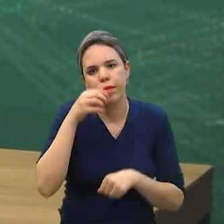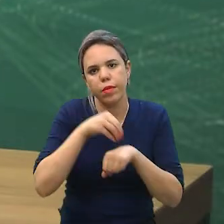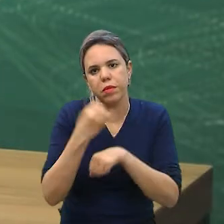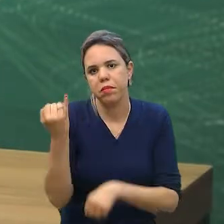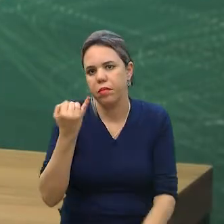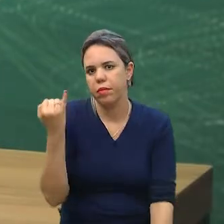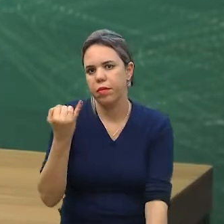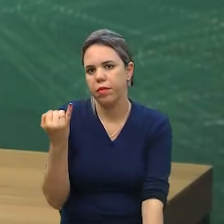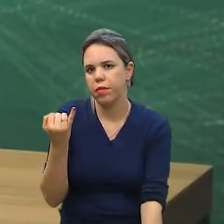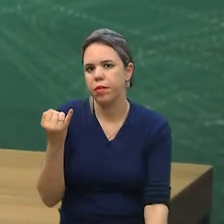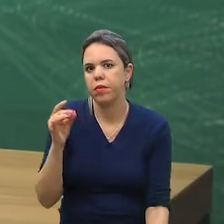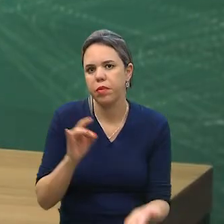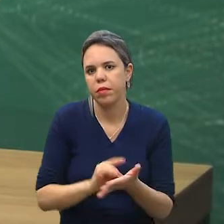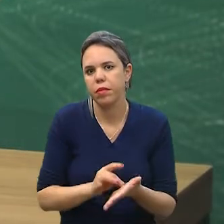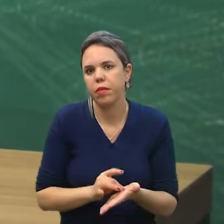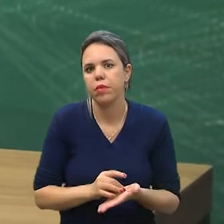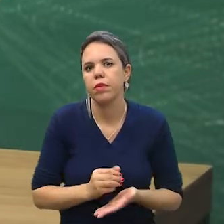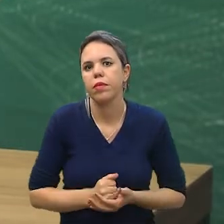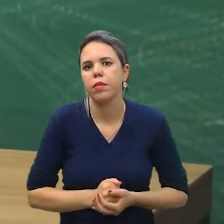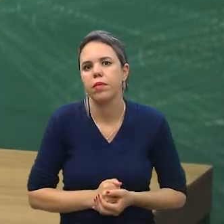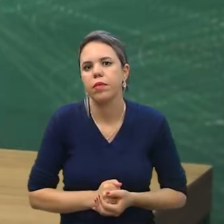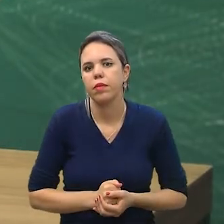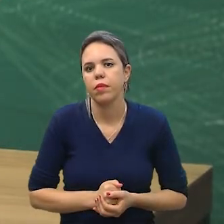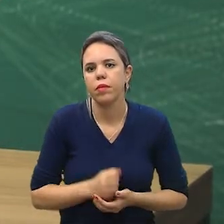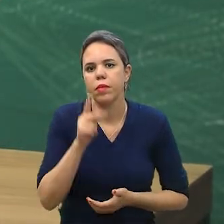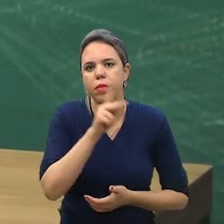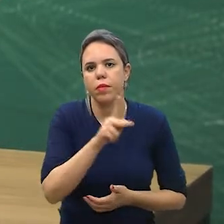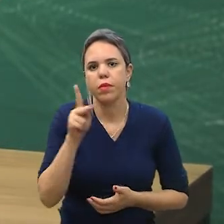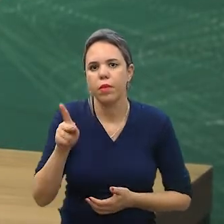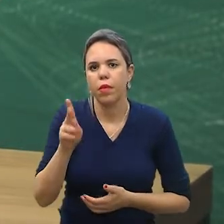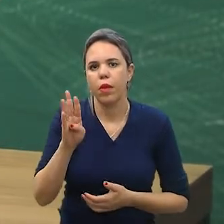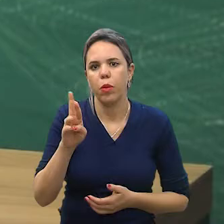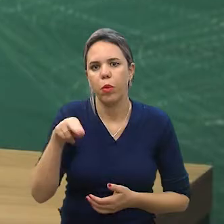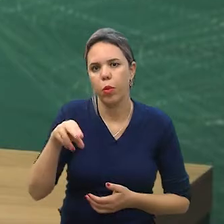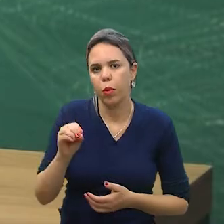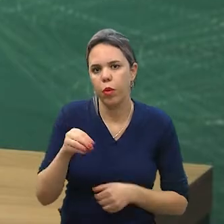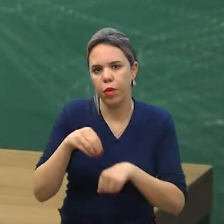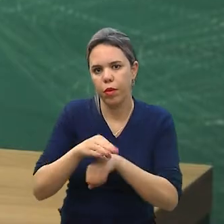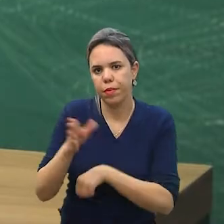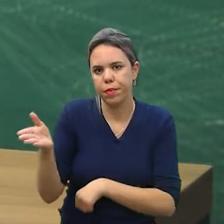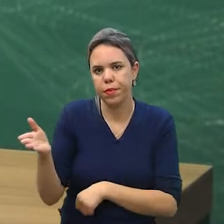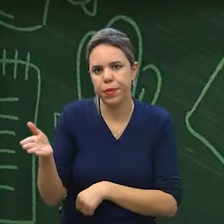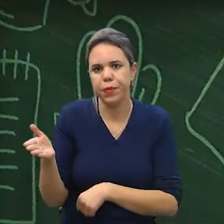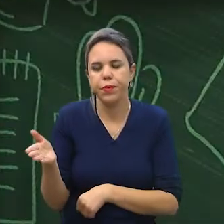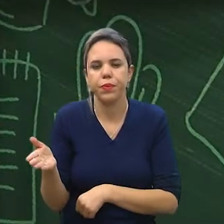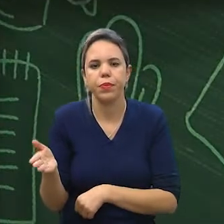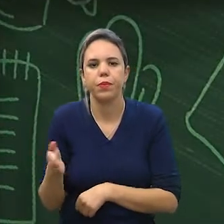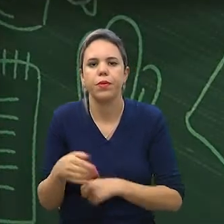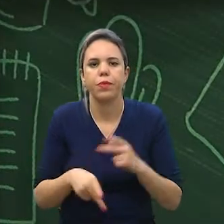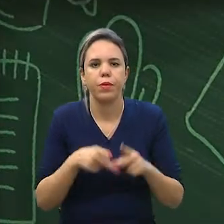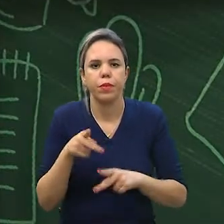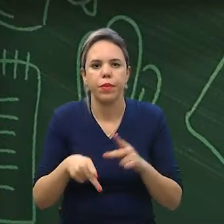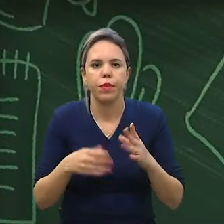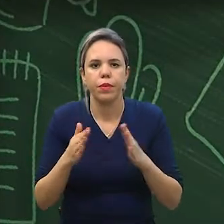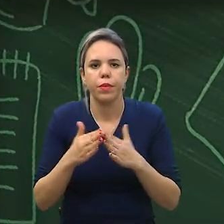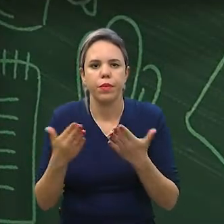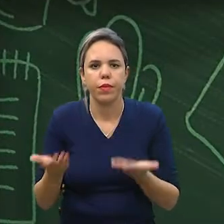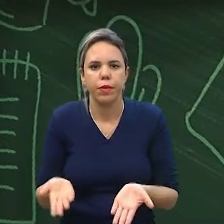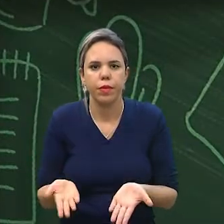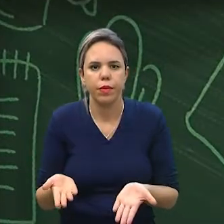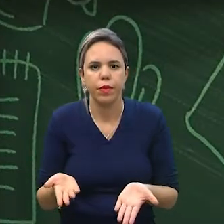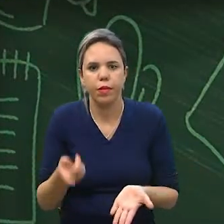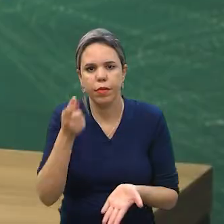dicas realmente importantíssimas aí que o professor Bruno está passando para a gente, está passando para o pessoal que está em